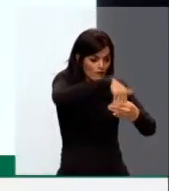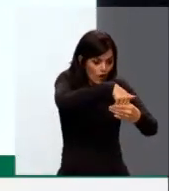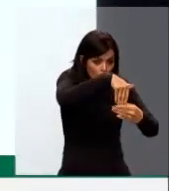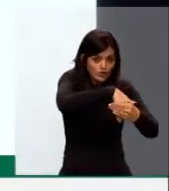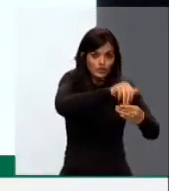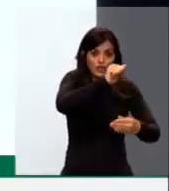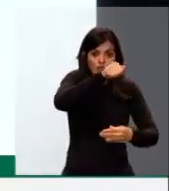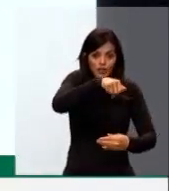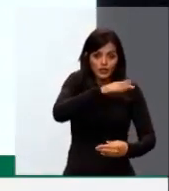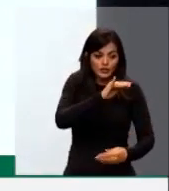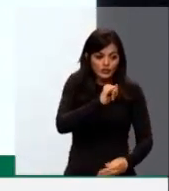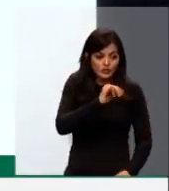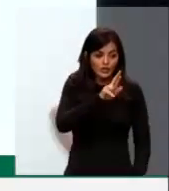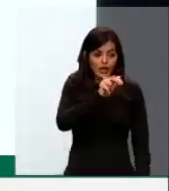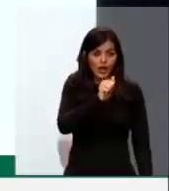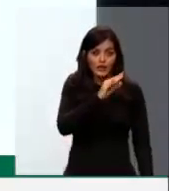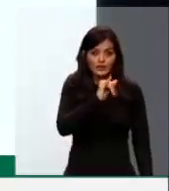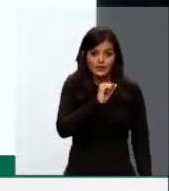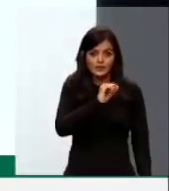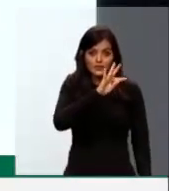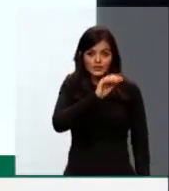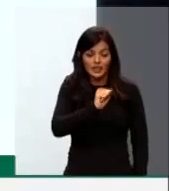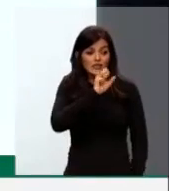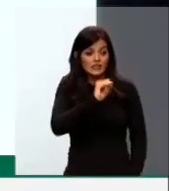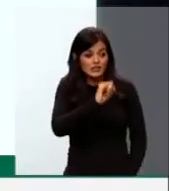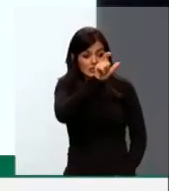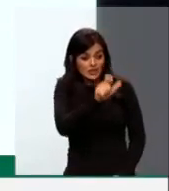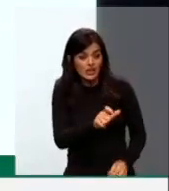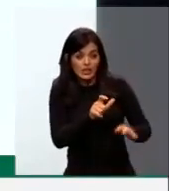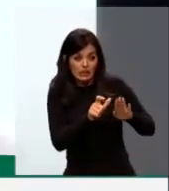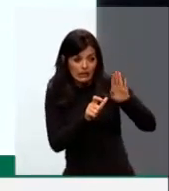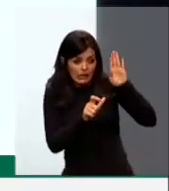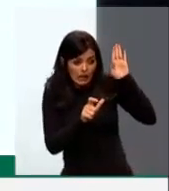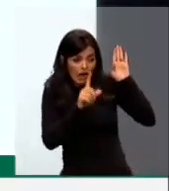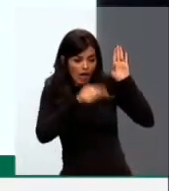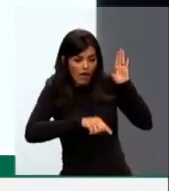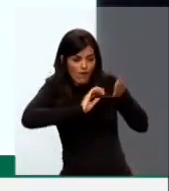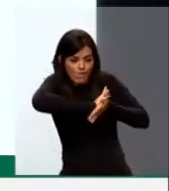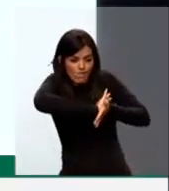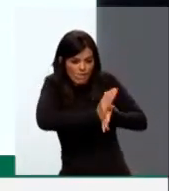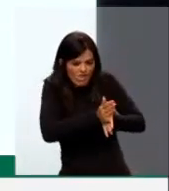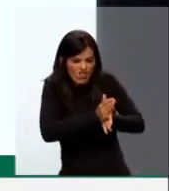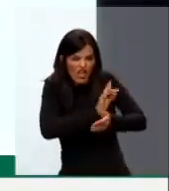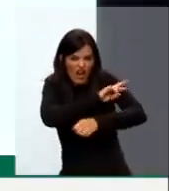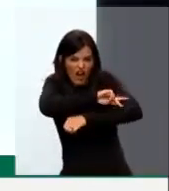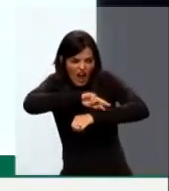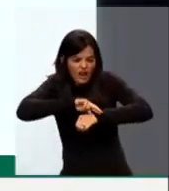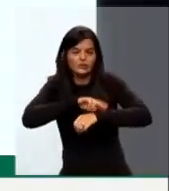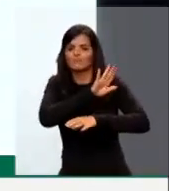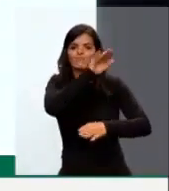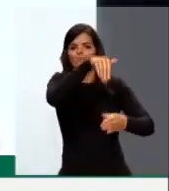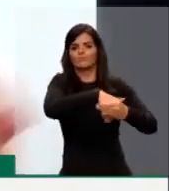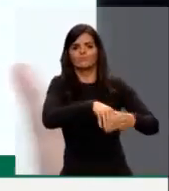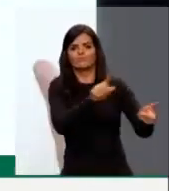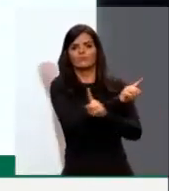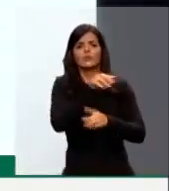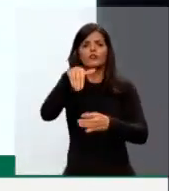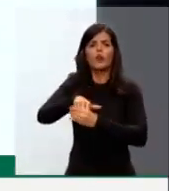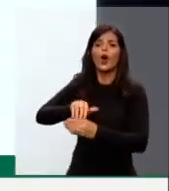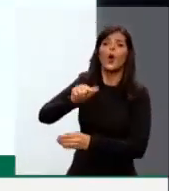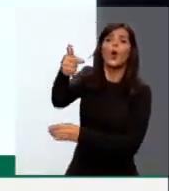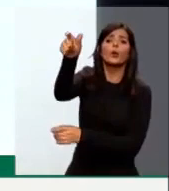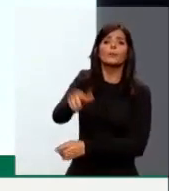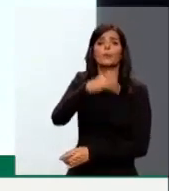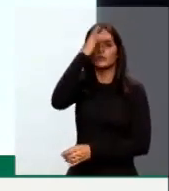turno, porque não dá mais para ter nos espaços de poder, seja qual poder for, seja dentro de um